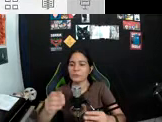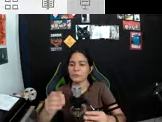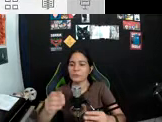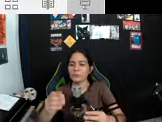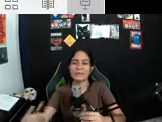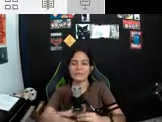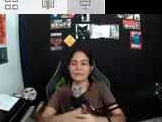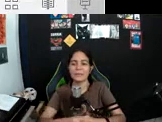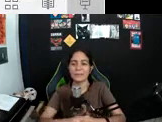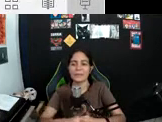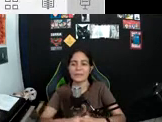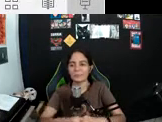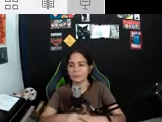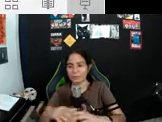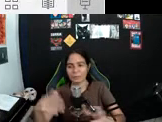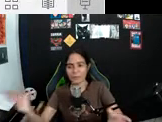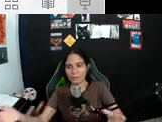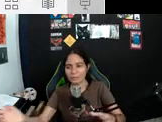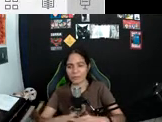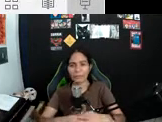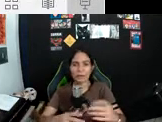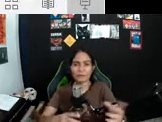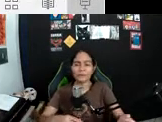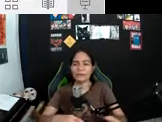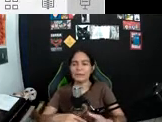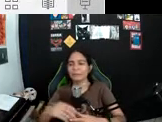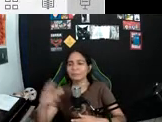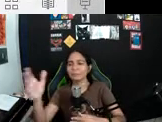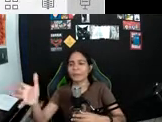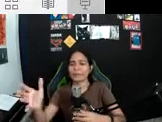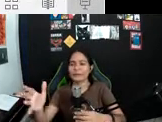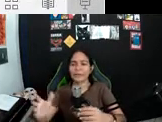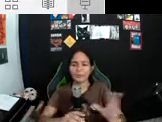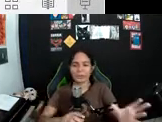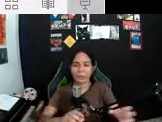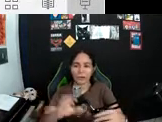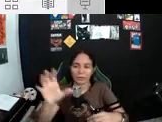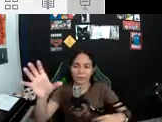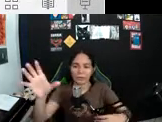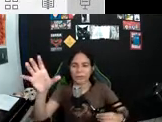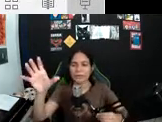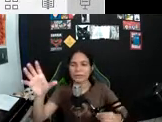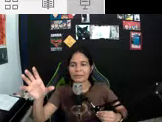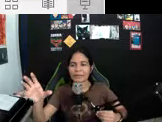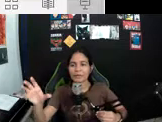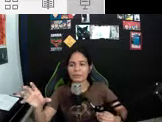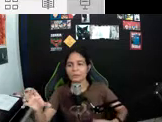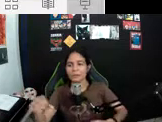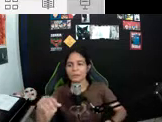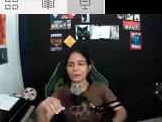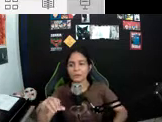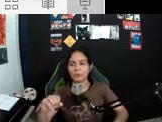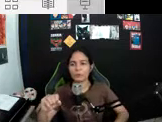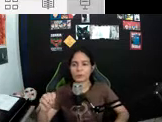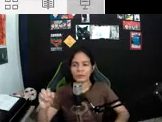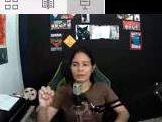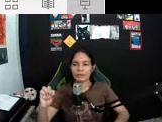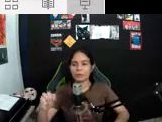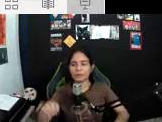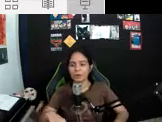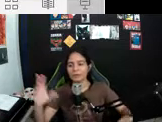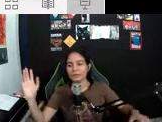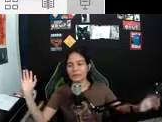aí um conhecido dele também era amigo seu, aí via e printava e mostrava, olha tu, onde é que tá, ó, postaram uma foto